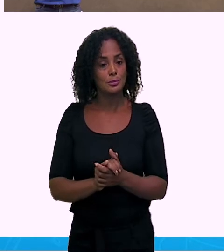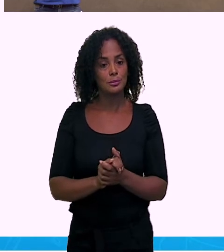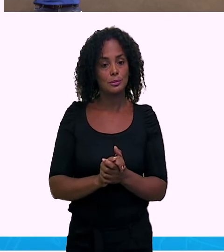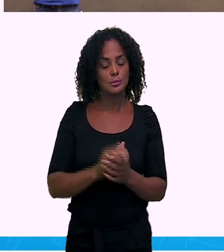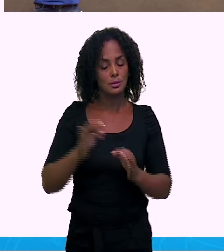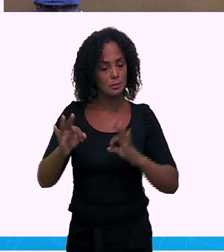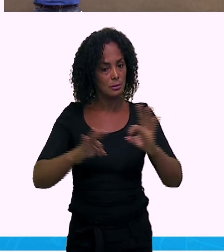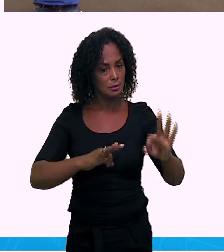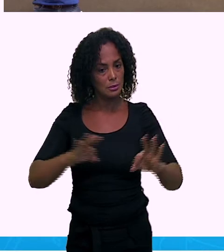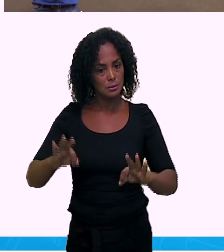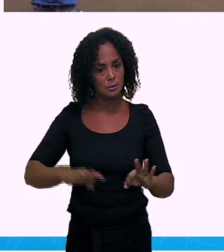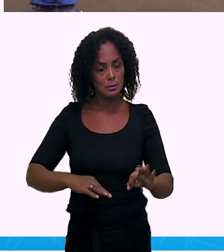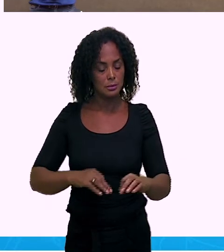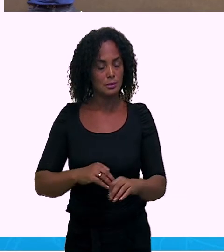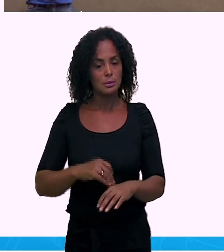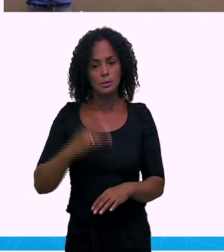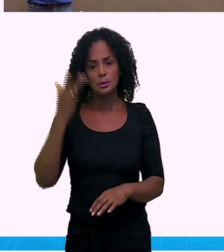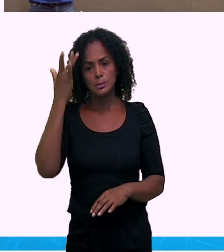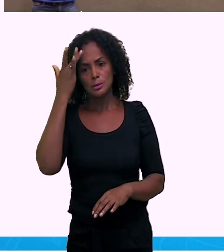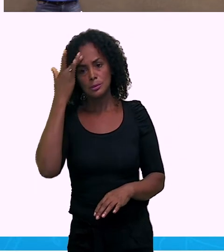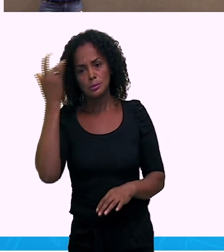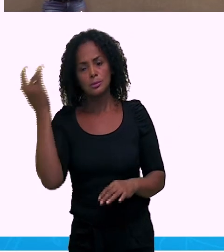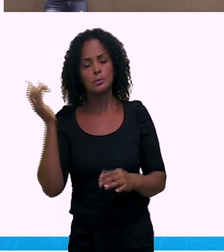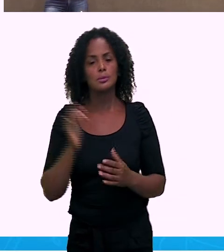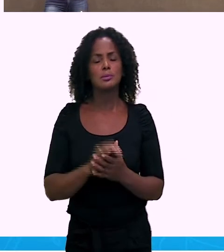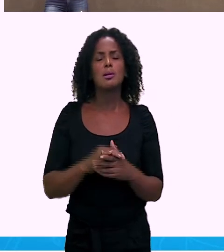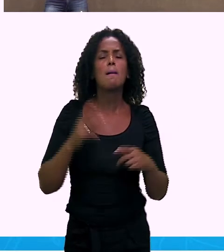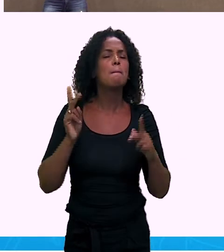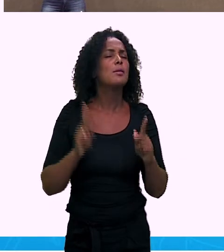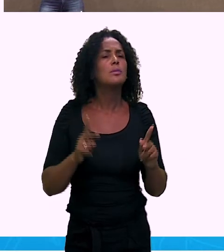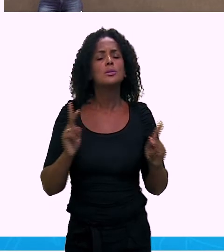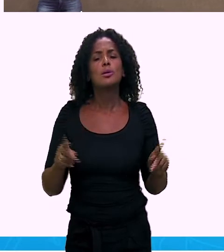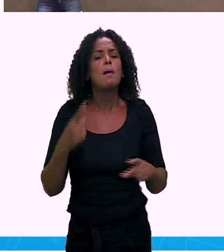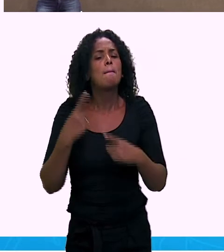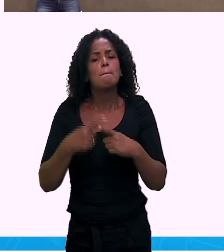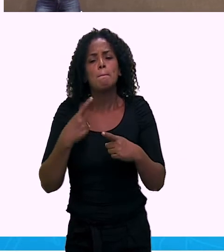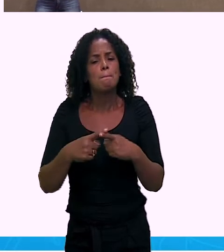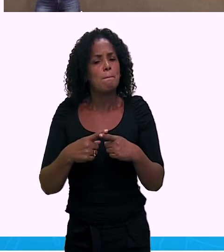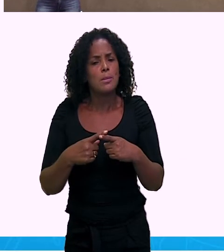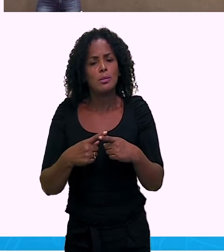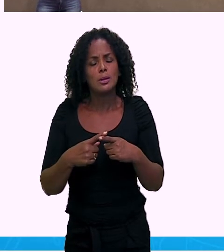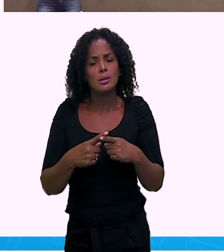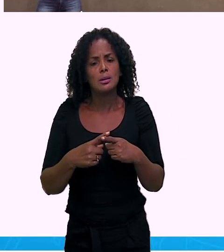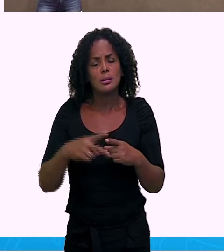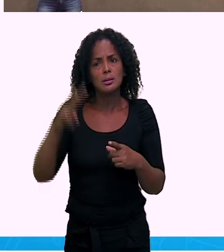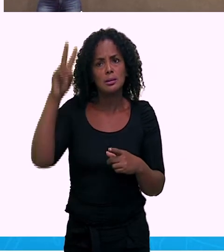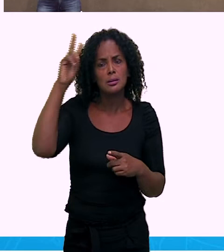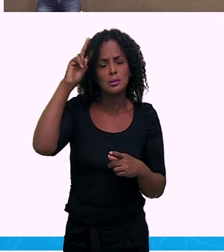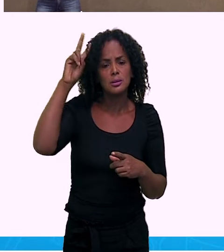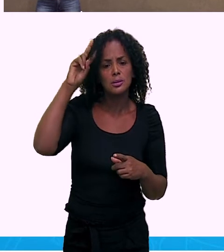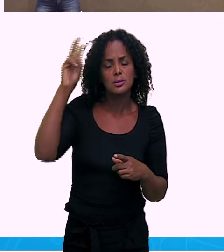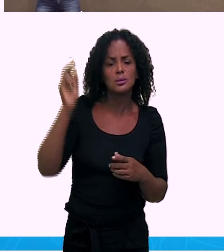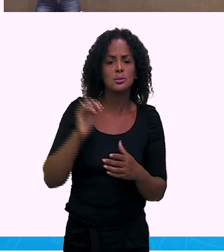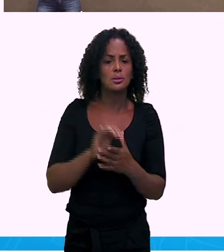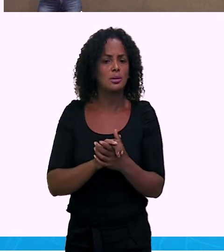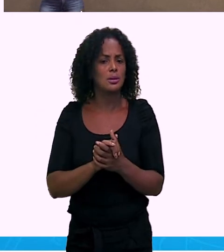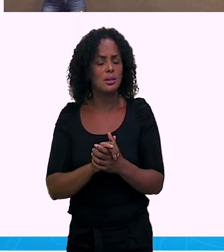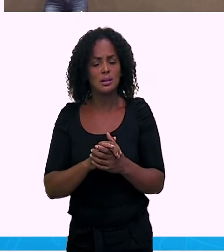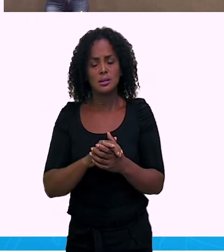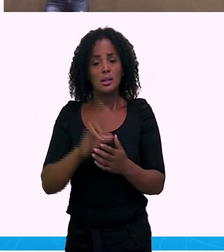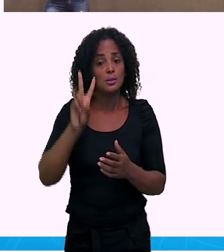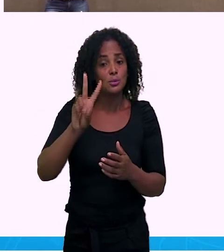É a organização e existência da humanidade. Então, professora, por que então de história cronológica e história,